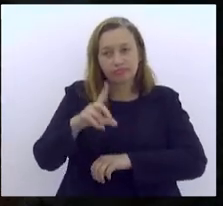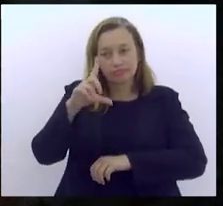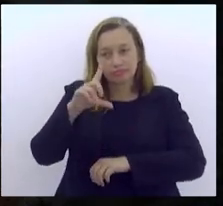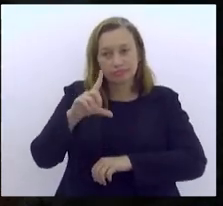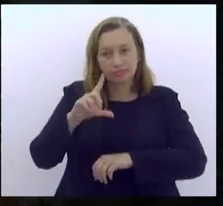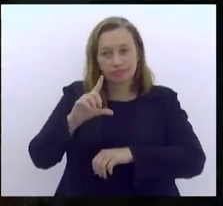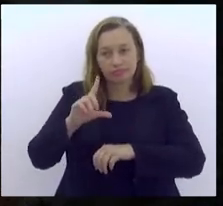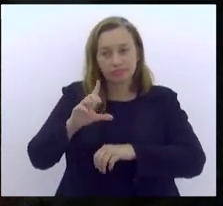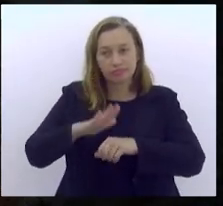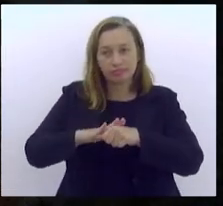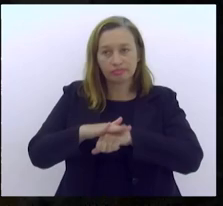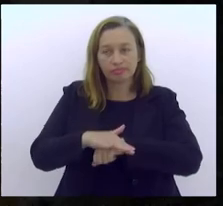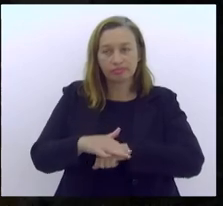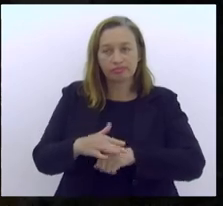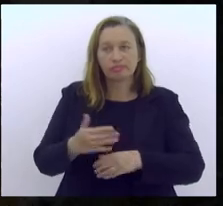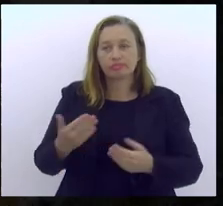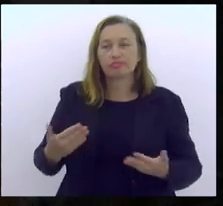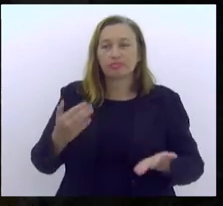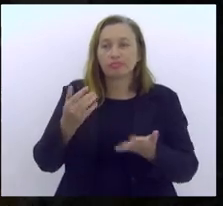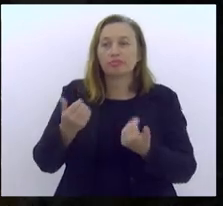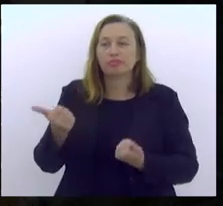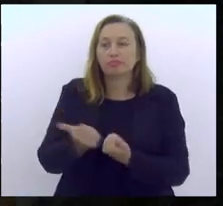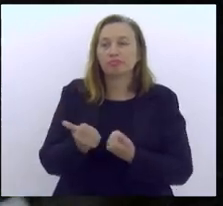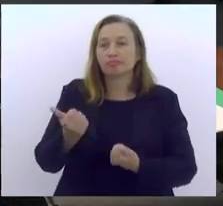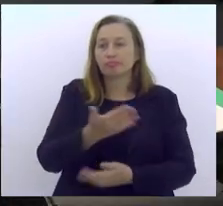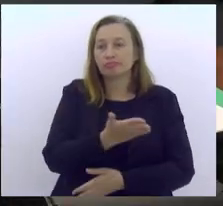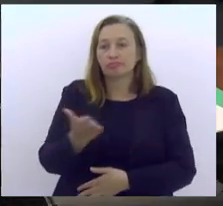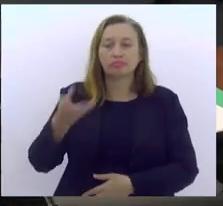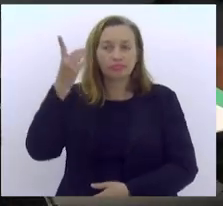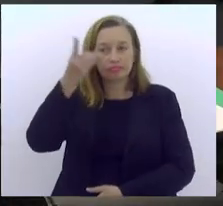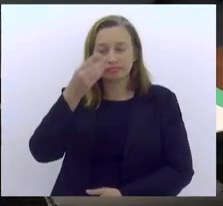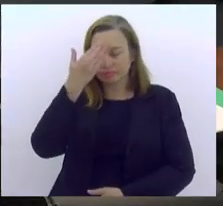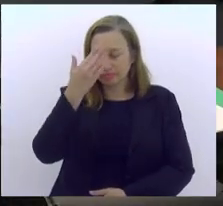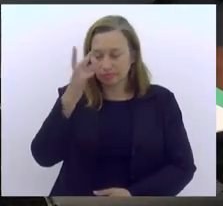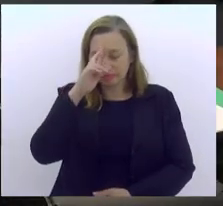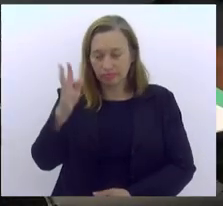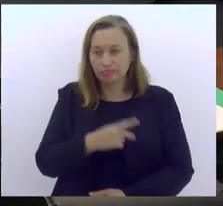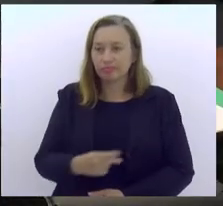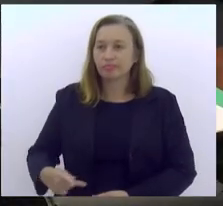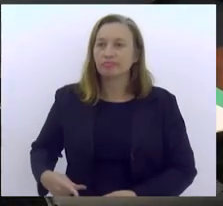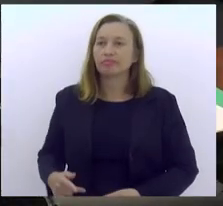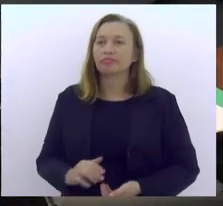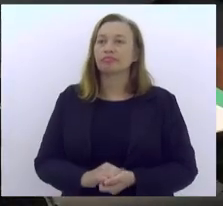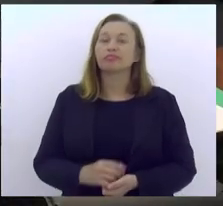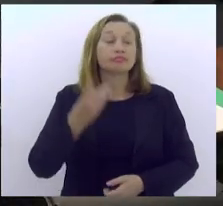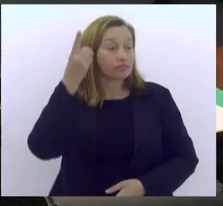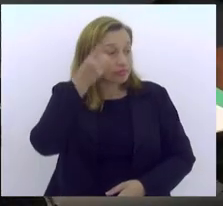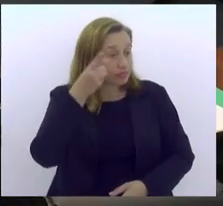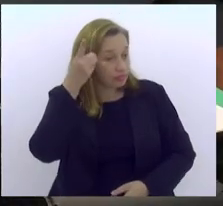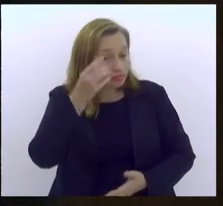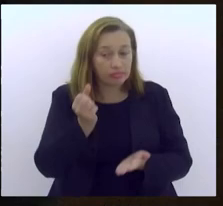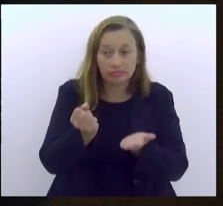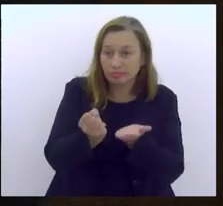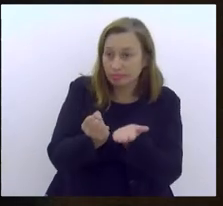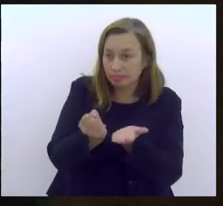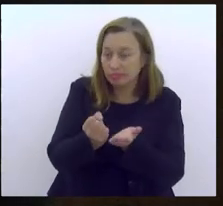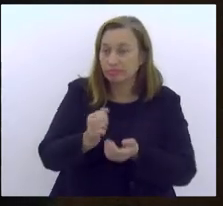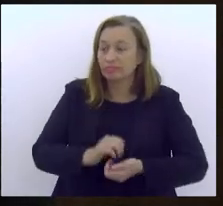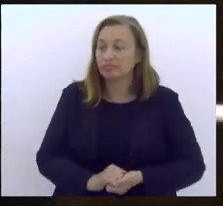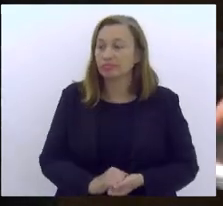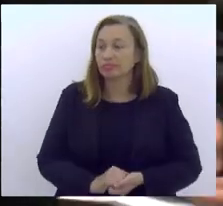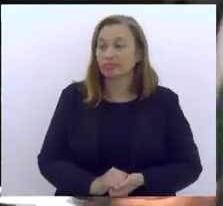com a presença de todos os deputados. Muito obrigado, presidente. Presidente. Deputado Samuel Malafaia, por favor. Eu